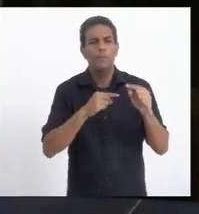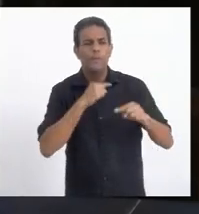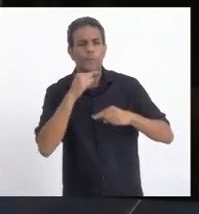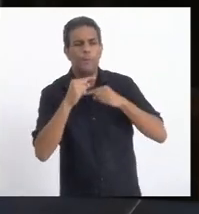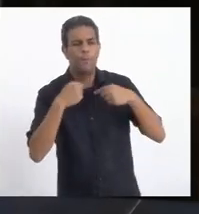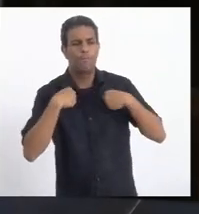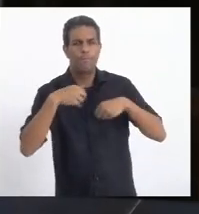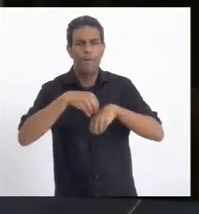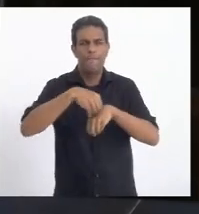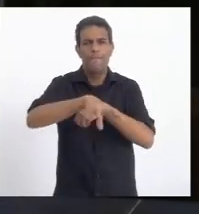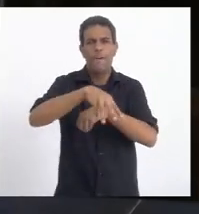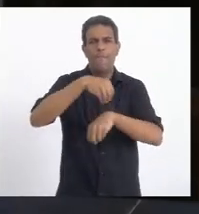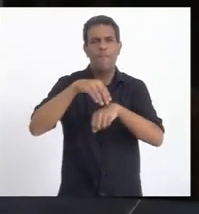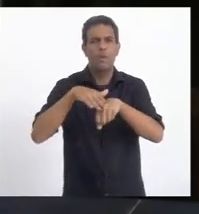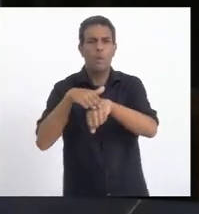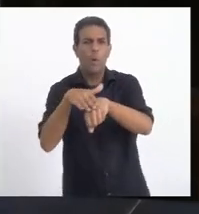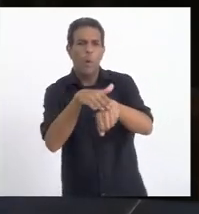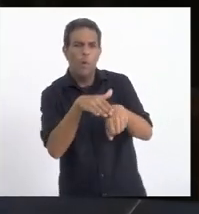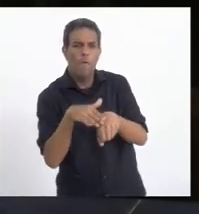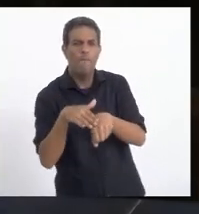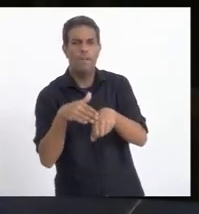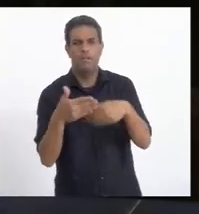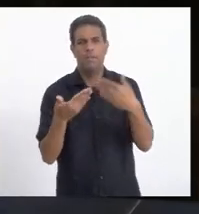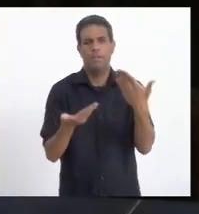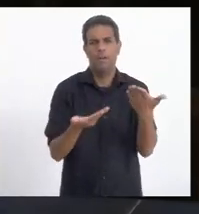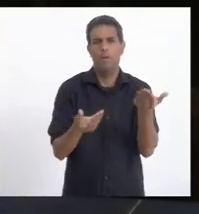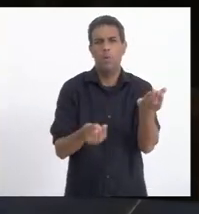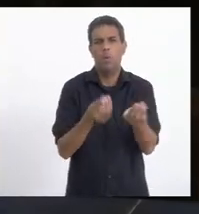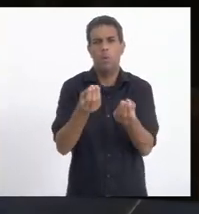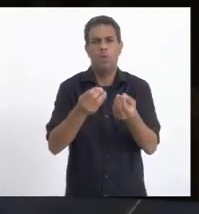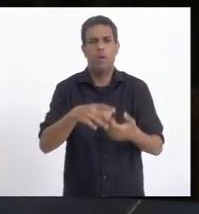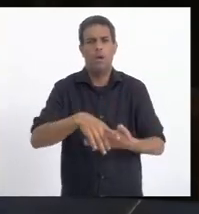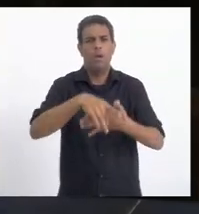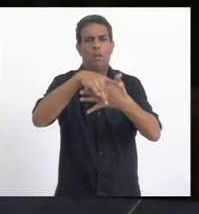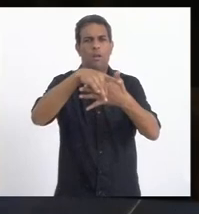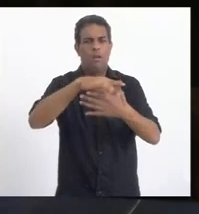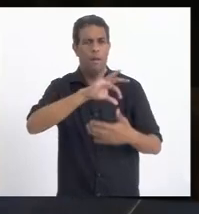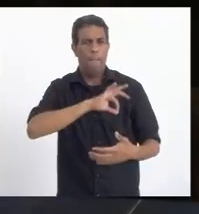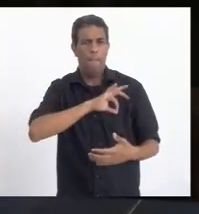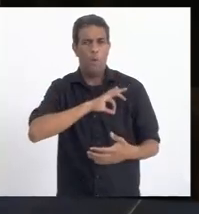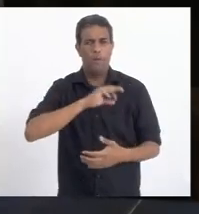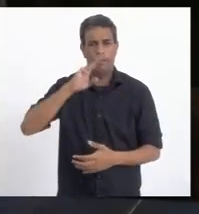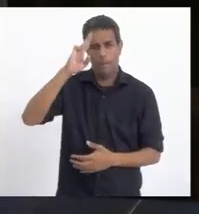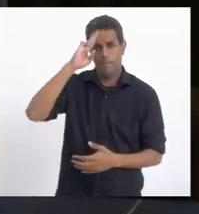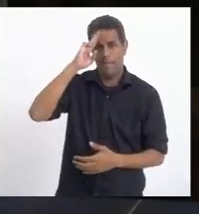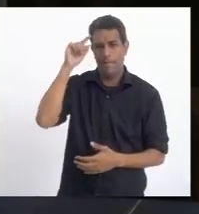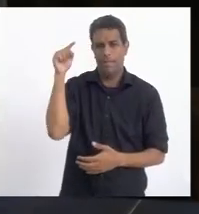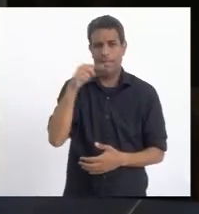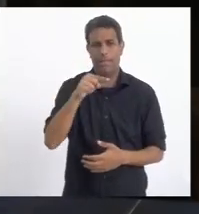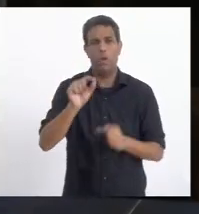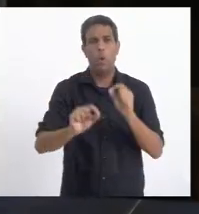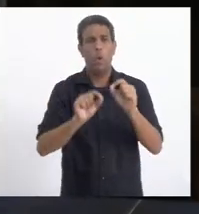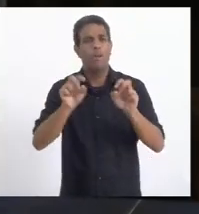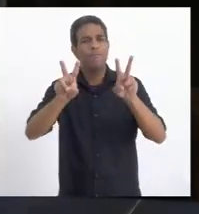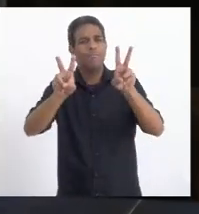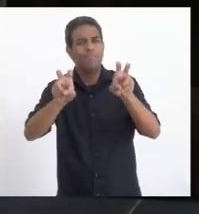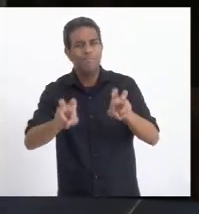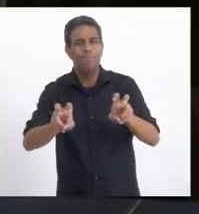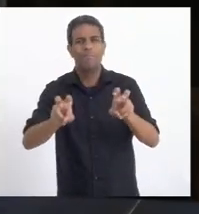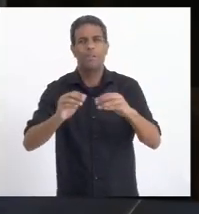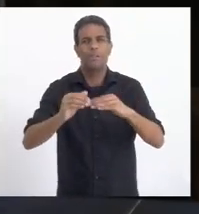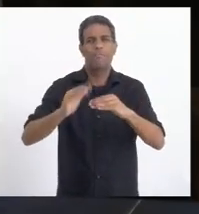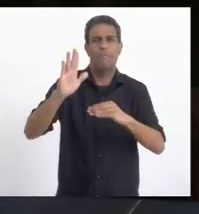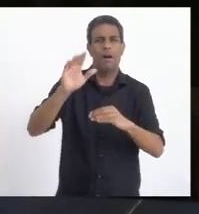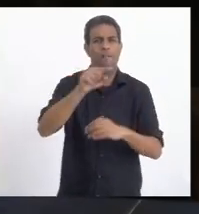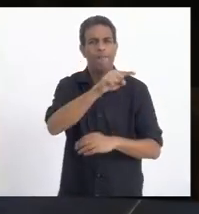até para mim que os lá descia agora dia conversando com o nosso representante a polícia militar do bombeiro só questão do Sol